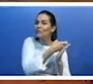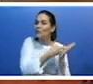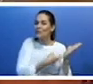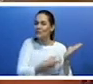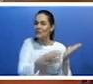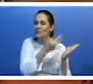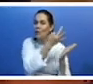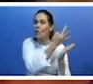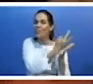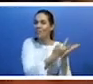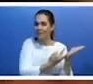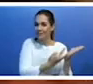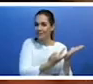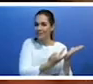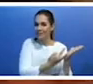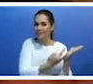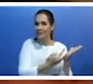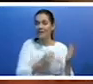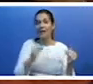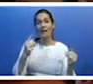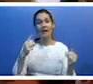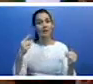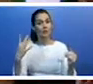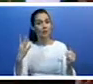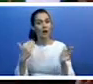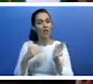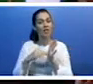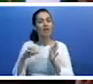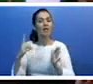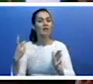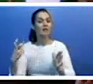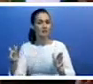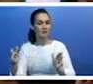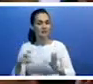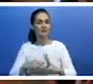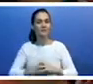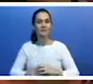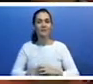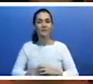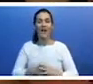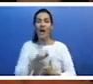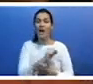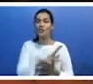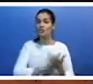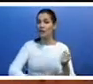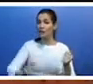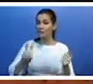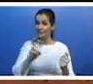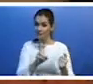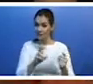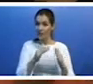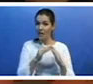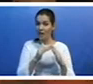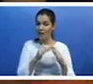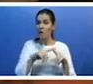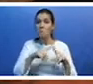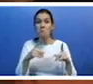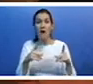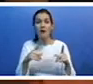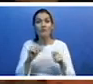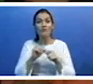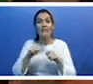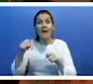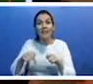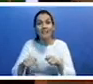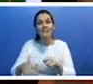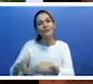esse, o informativo, das páginas 14 e 15. Exercício 5 em casa, mas nós vamos fazer aqui na videoaula junto com